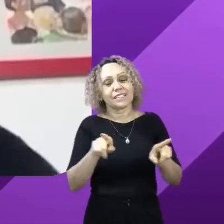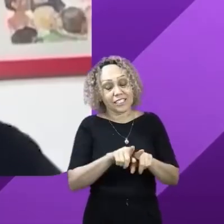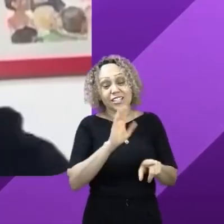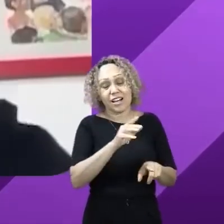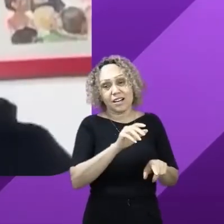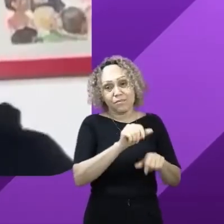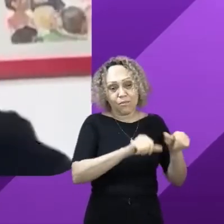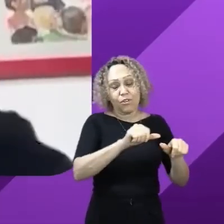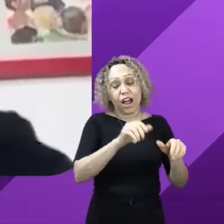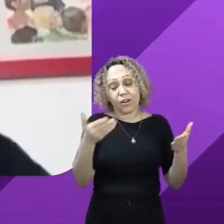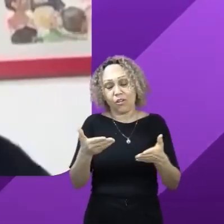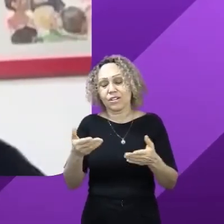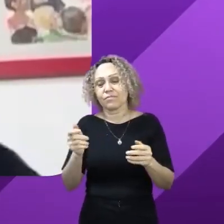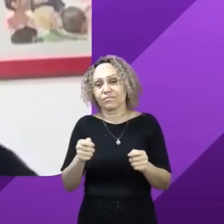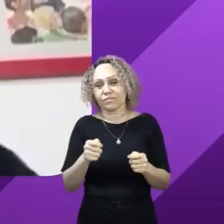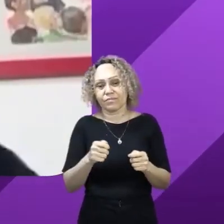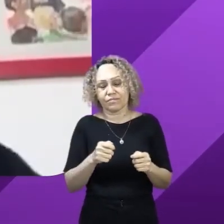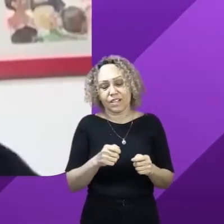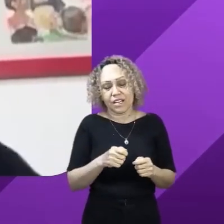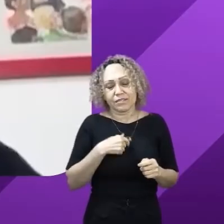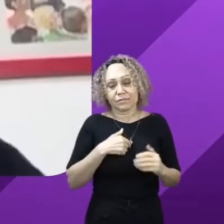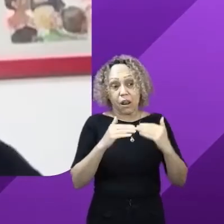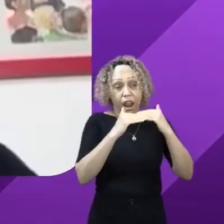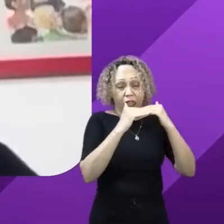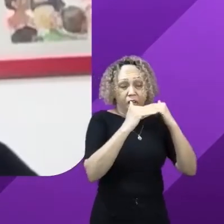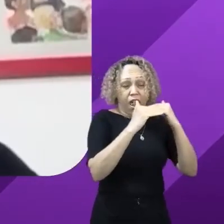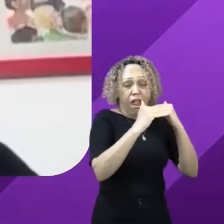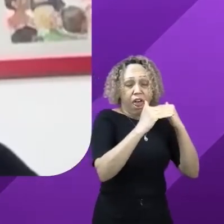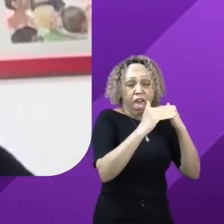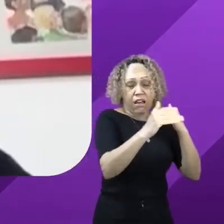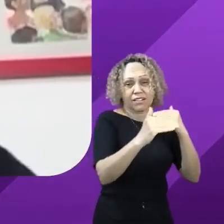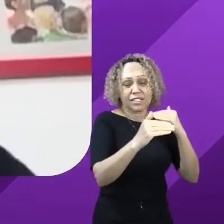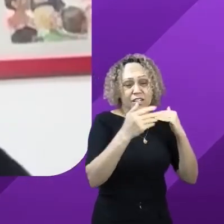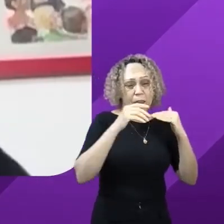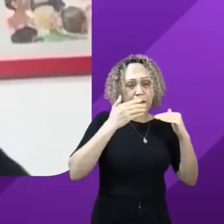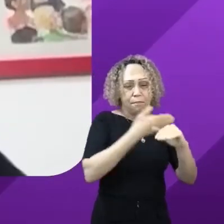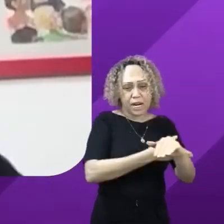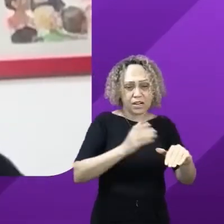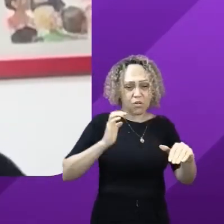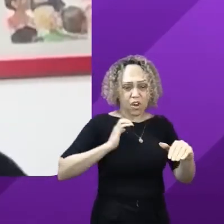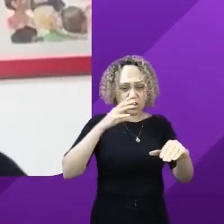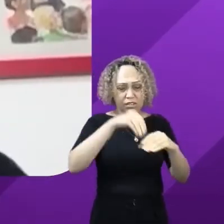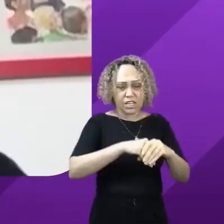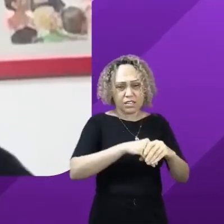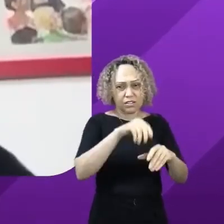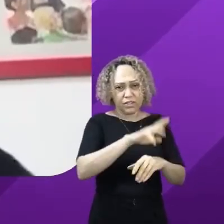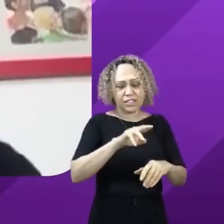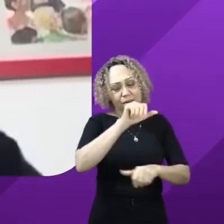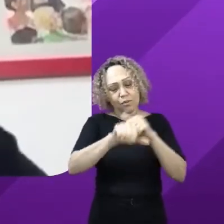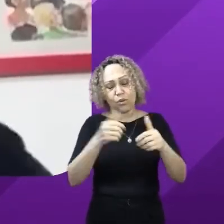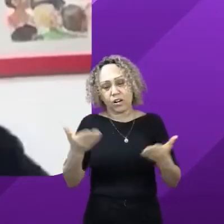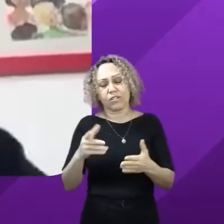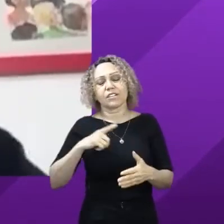a sociedade. Porque a gente mudando essa lógica binária, principalmente, dentro dos espaços de educação, a